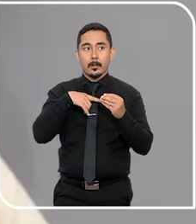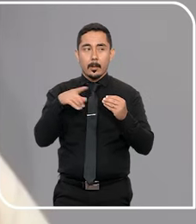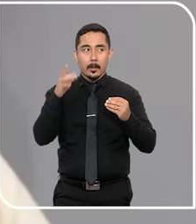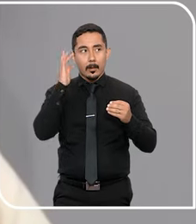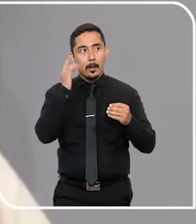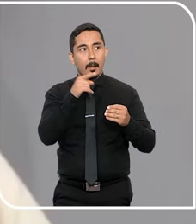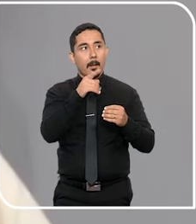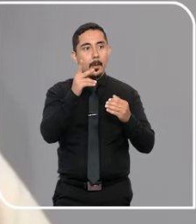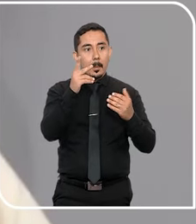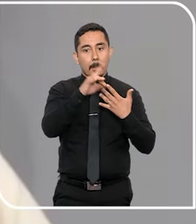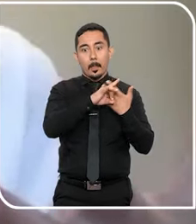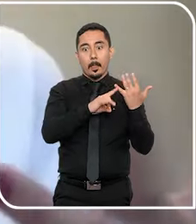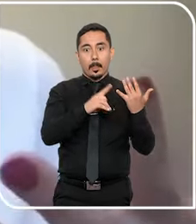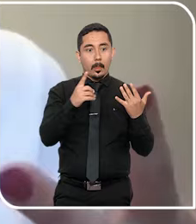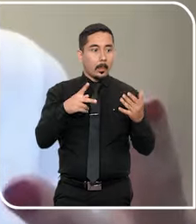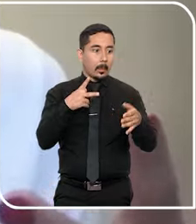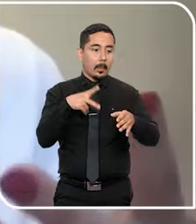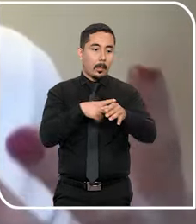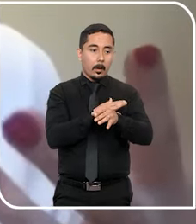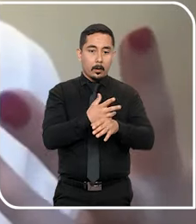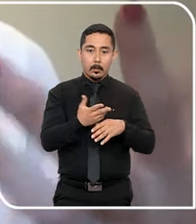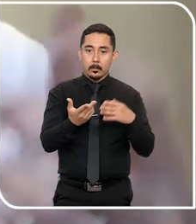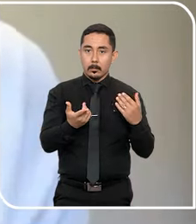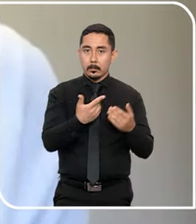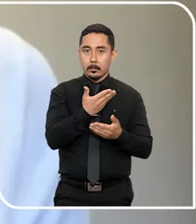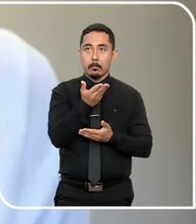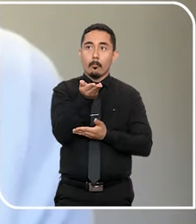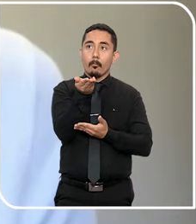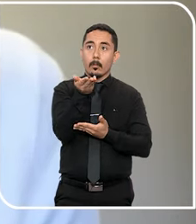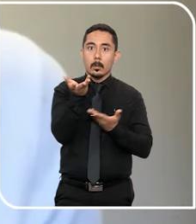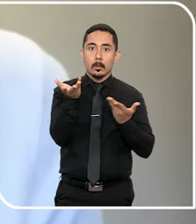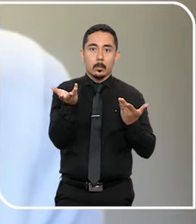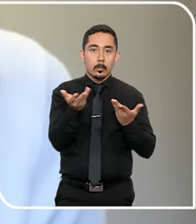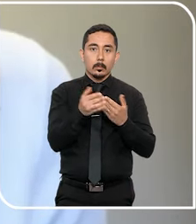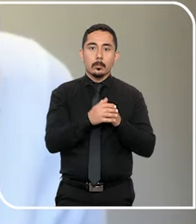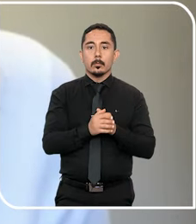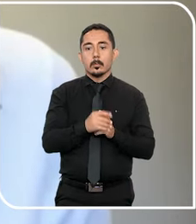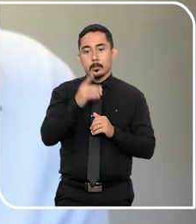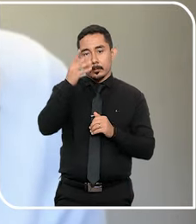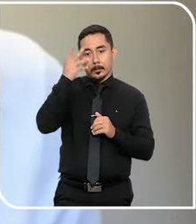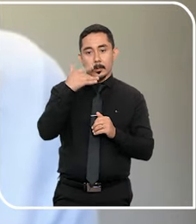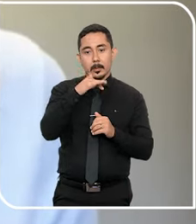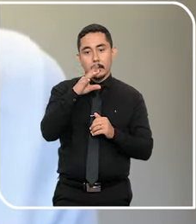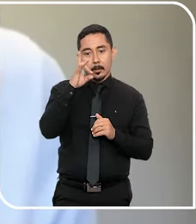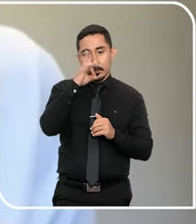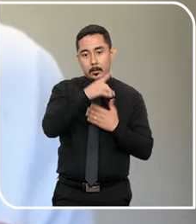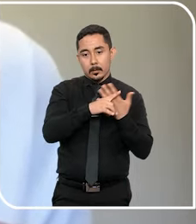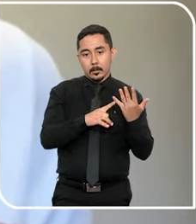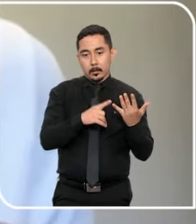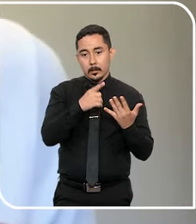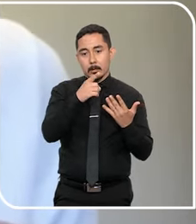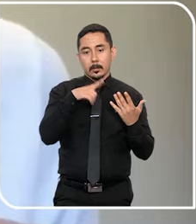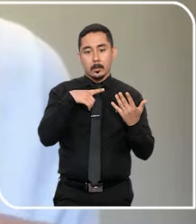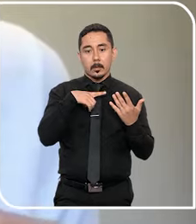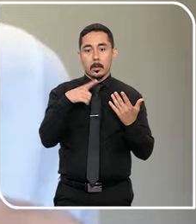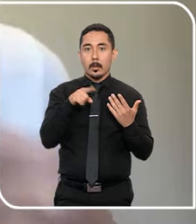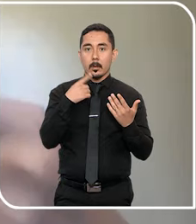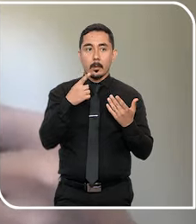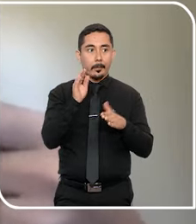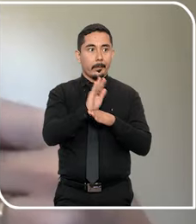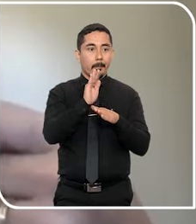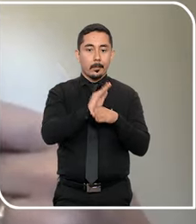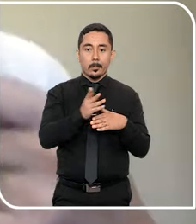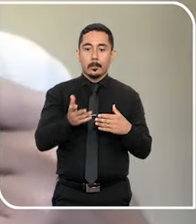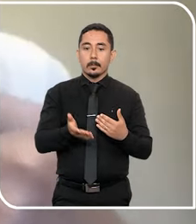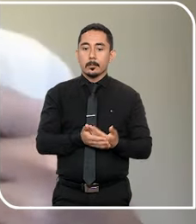esse estereótipo de que a pessoa com deficiência é aquele amputado que pede a esmola né ou aquela criança com deficiência que passa uma campanha na